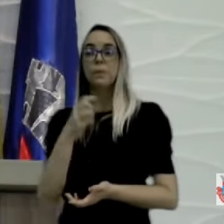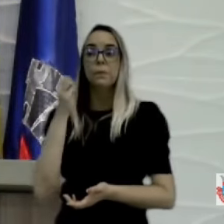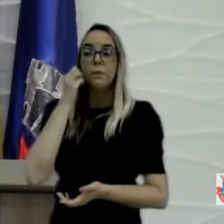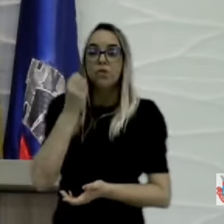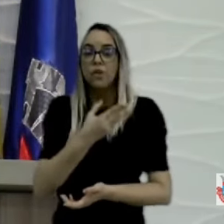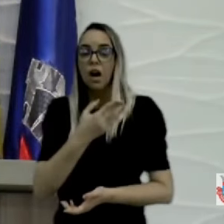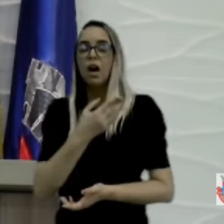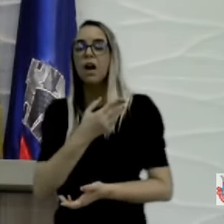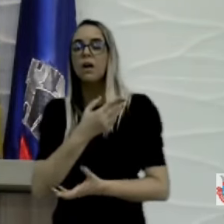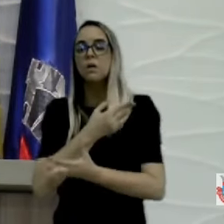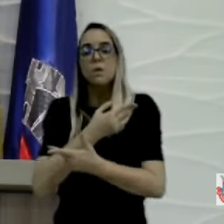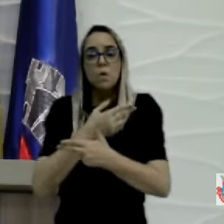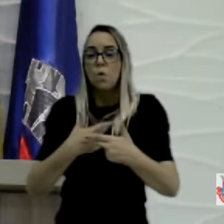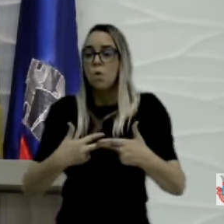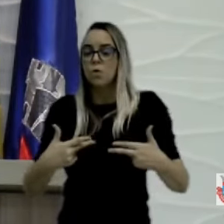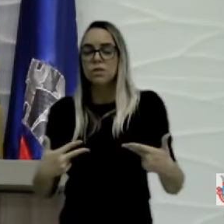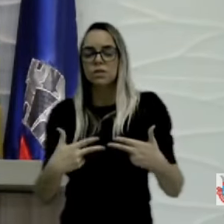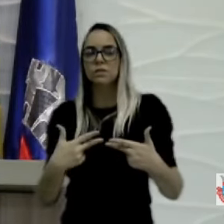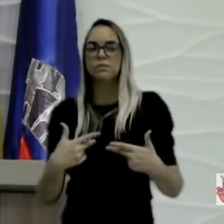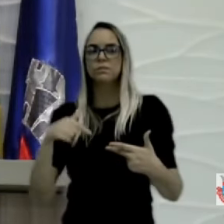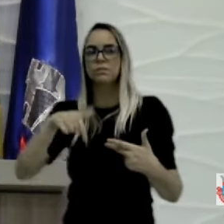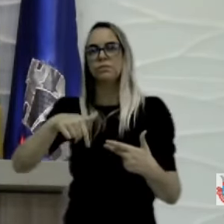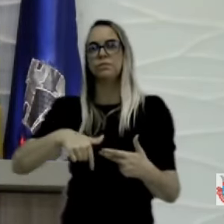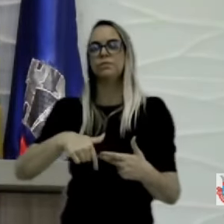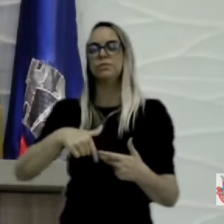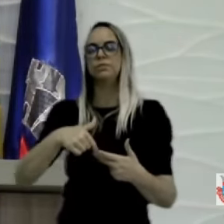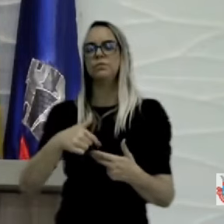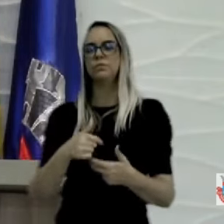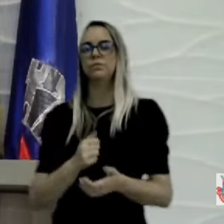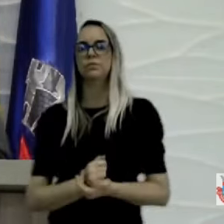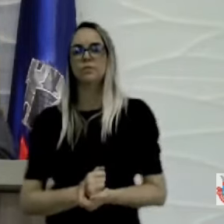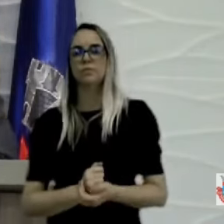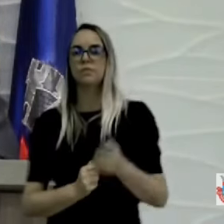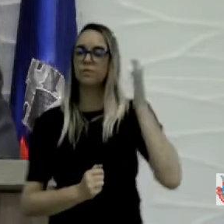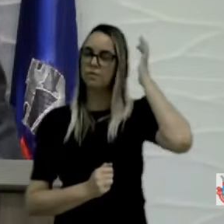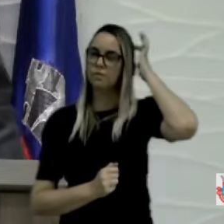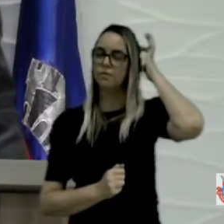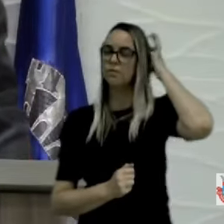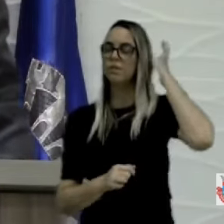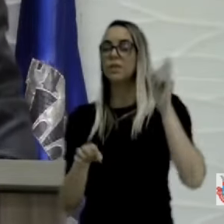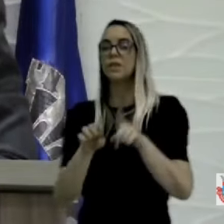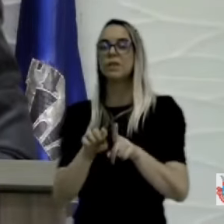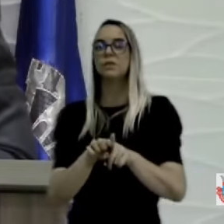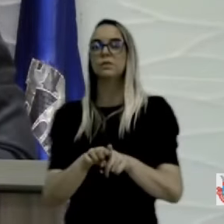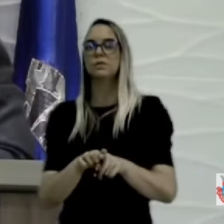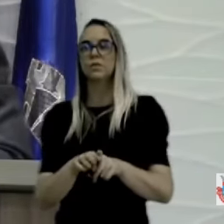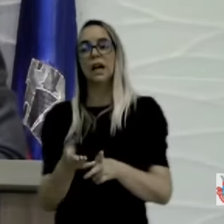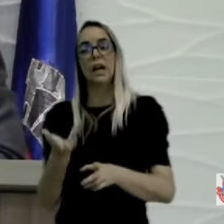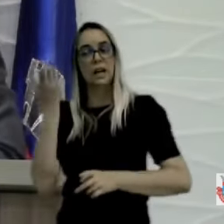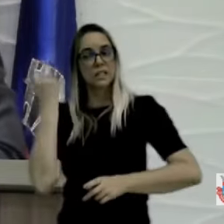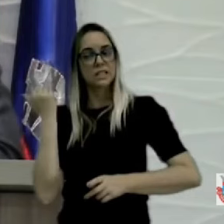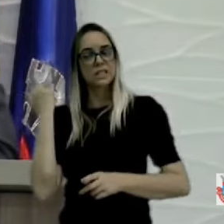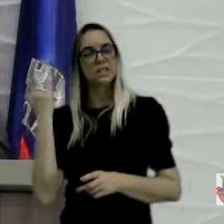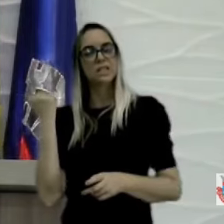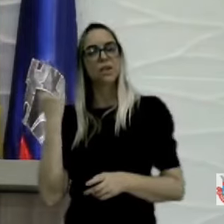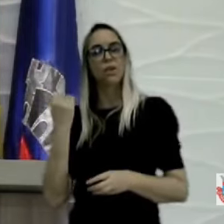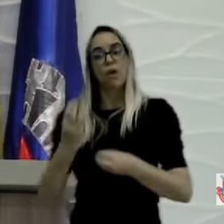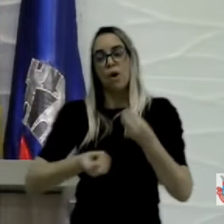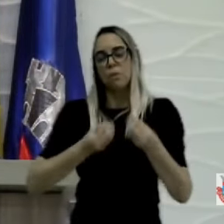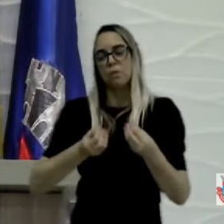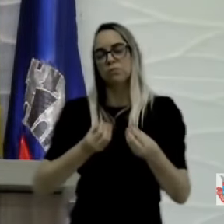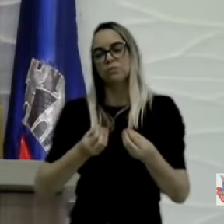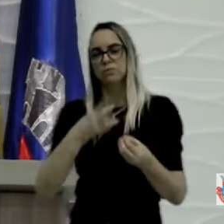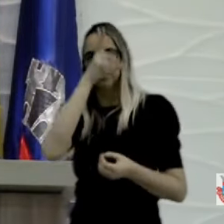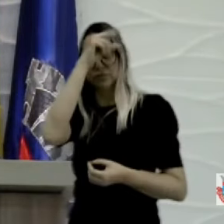tanto as coisas do nosso município e devia mostrar que no governo anterior a prefeitura pagava direto